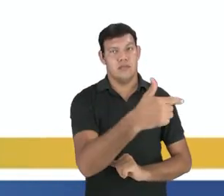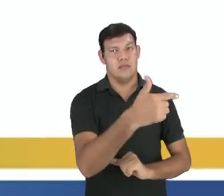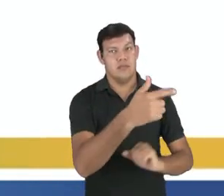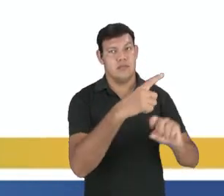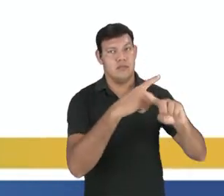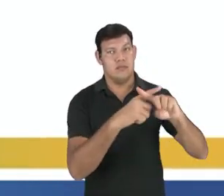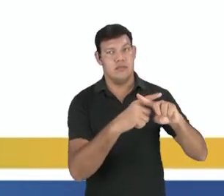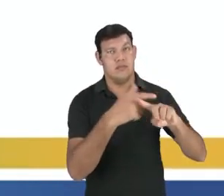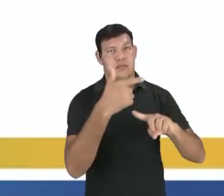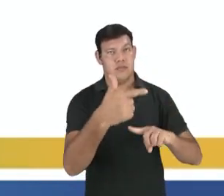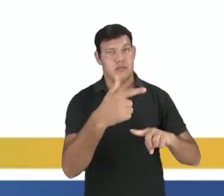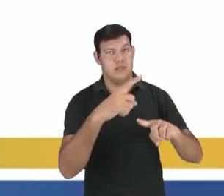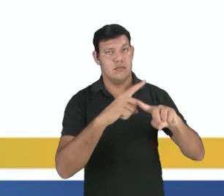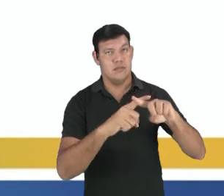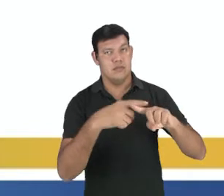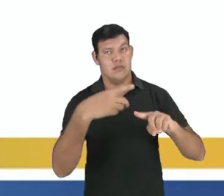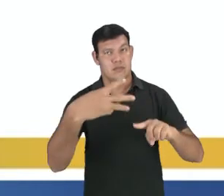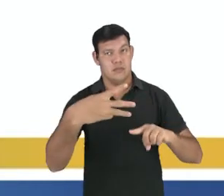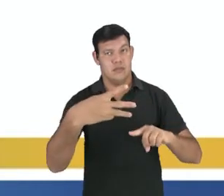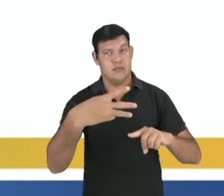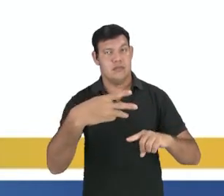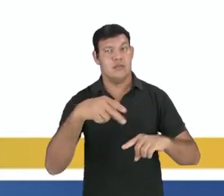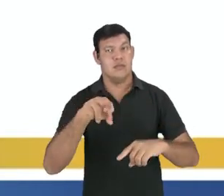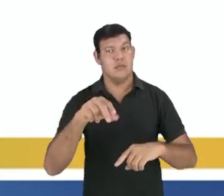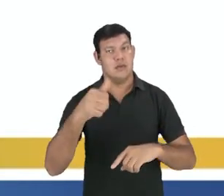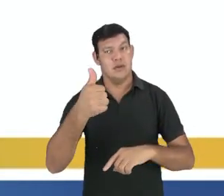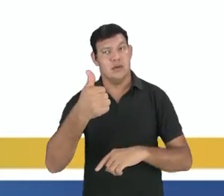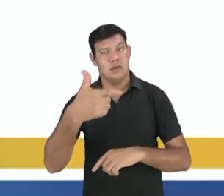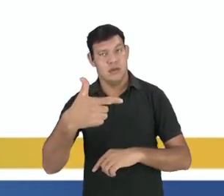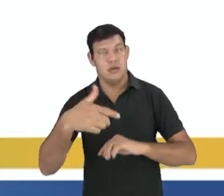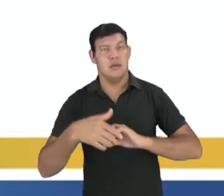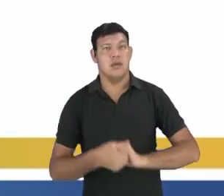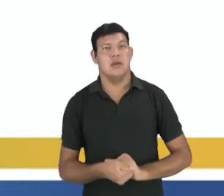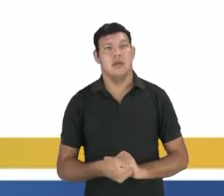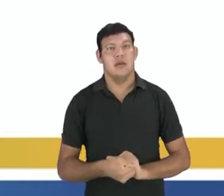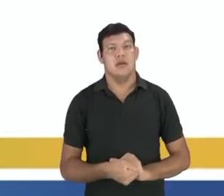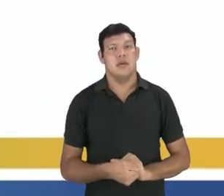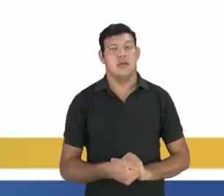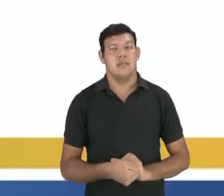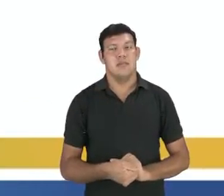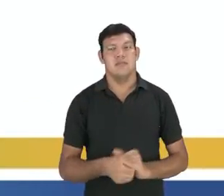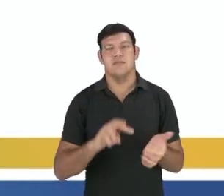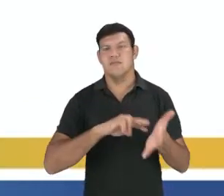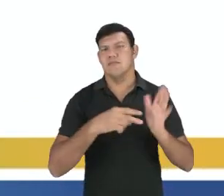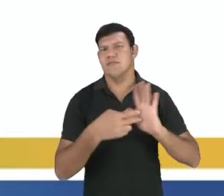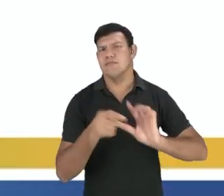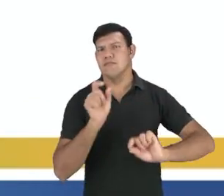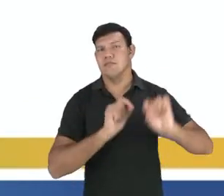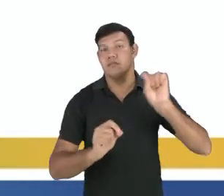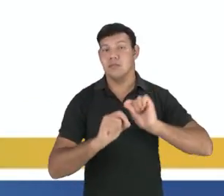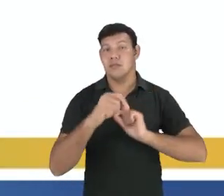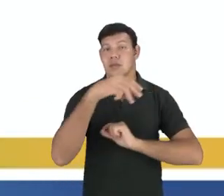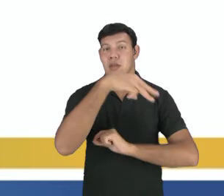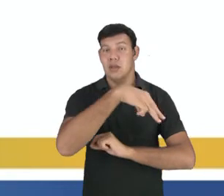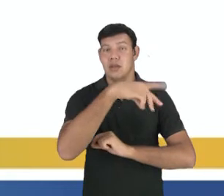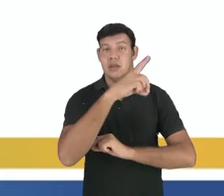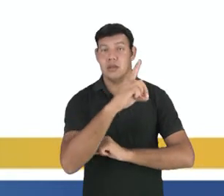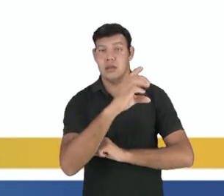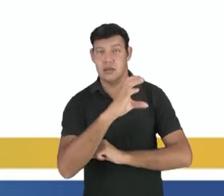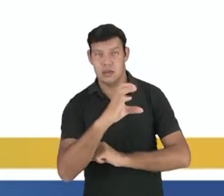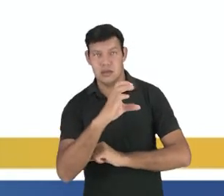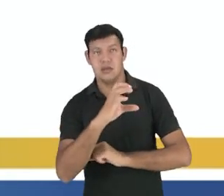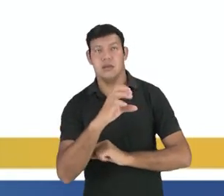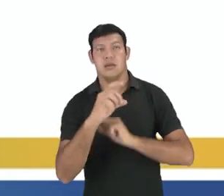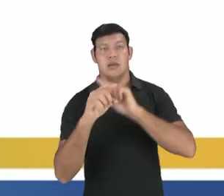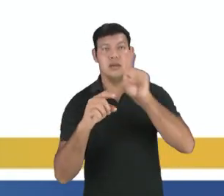tempo. Então, 2 vezes 2, 4 vezes 3, 12. Isso quer dizer o quê? Que o MDC entre